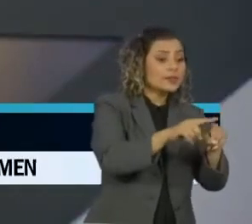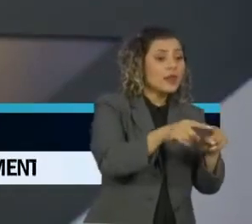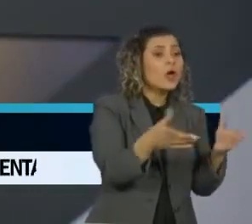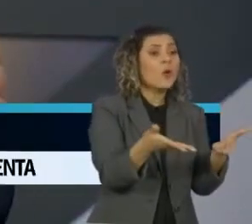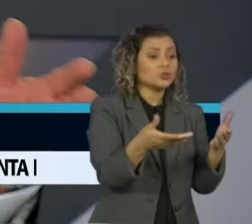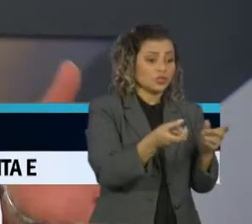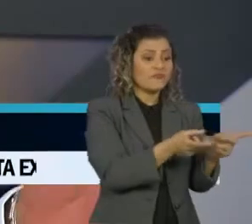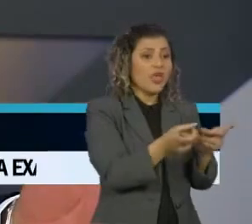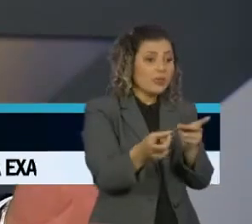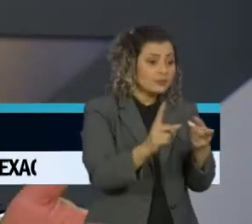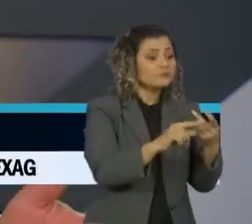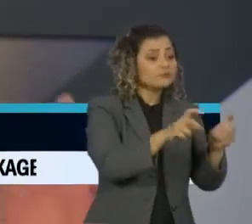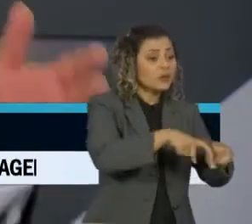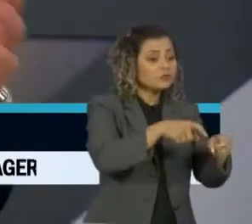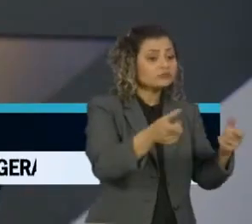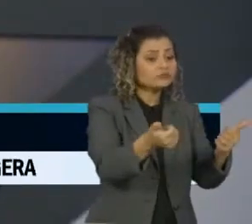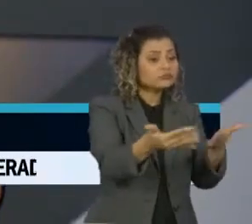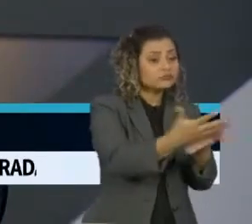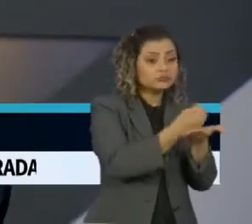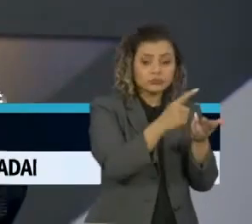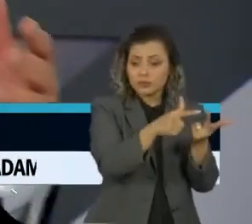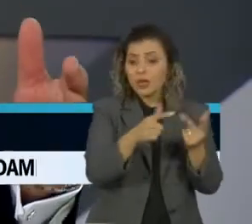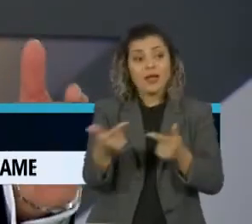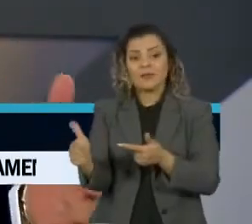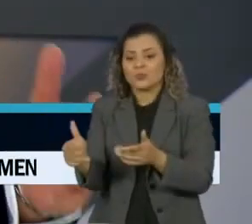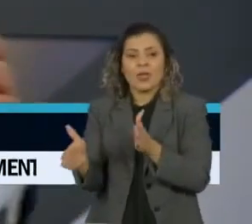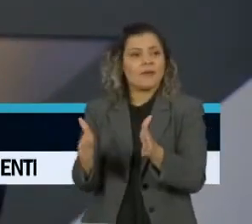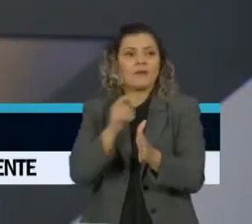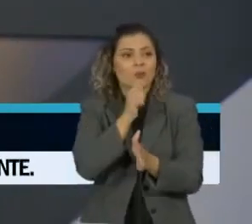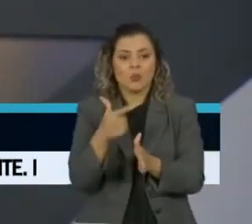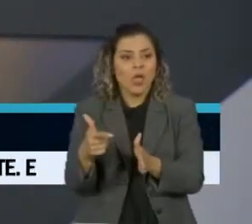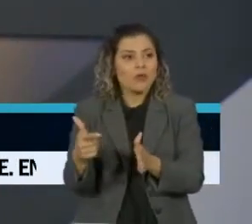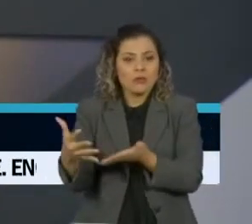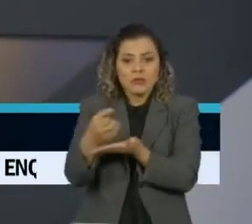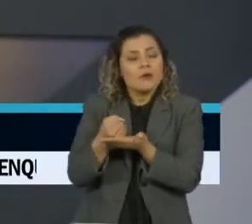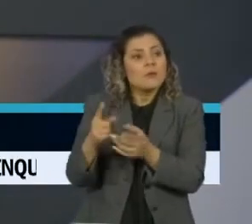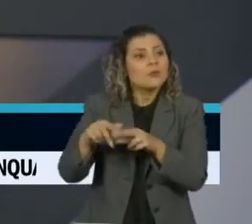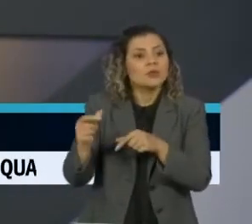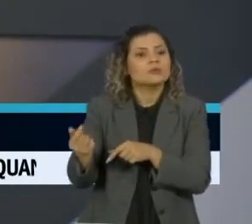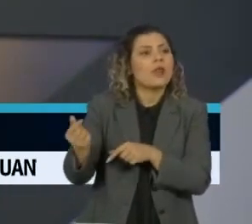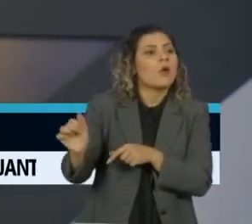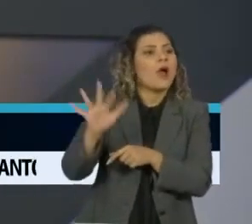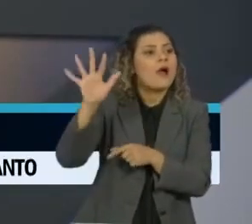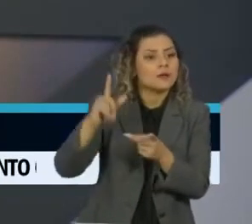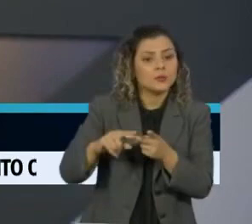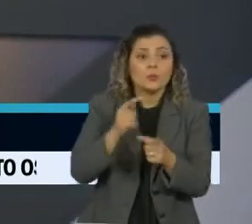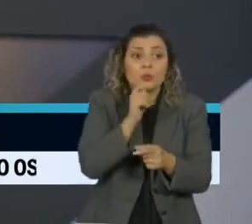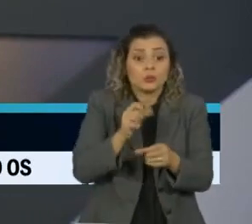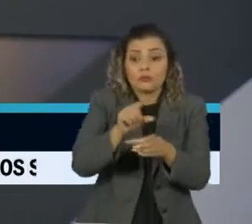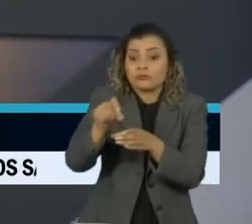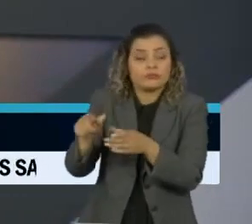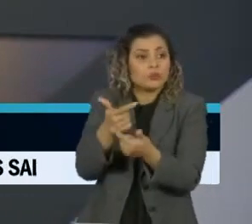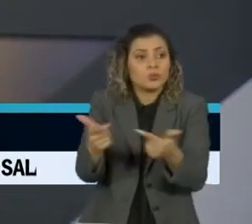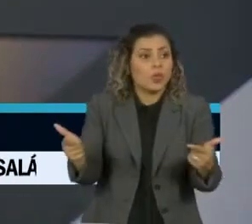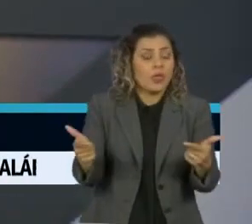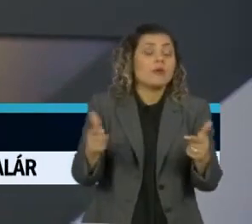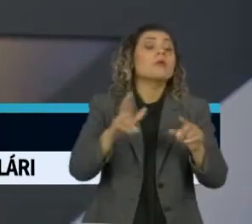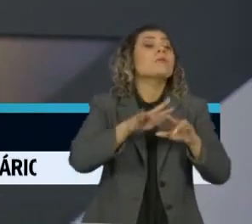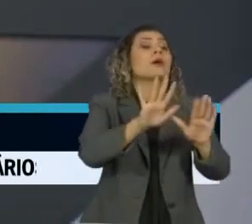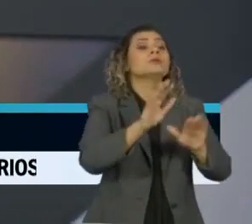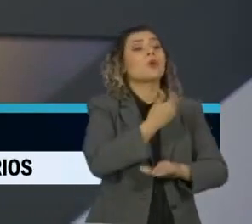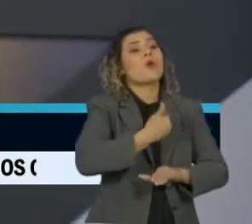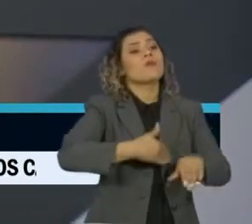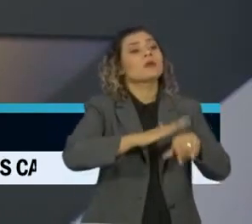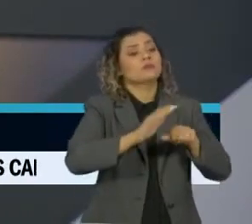da safra, então você tem pouca oferta, eles vão aumentar, depois vem a safra, eles melhoram muito. O que o Estado eventualmente pode fazer